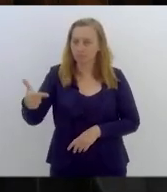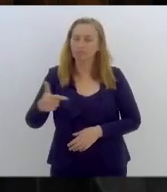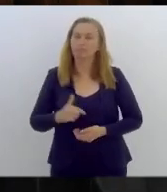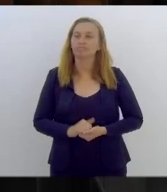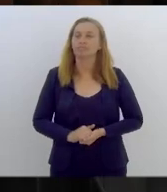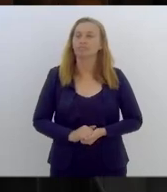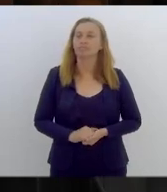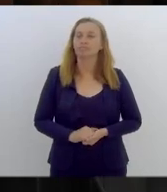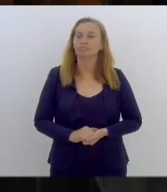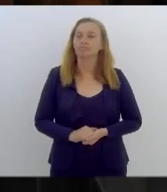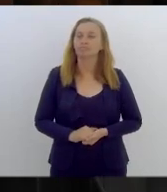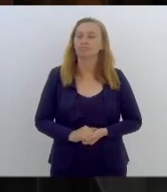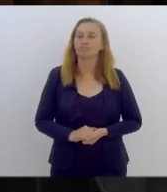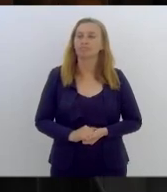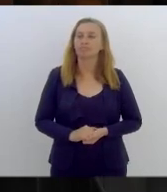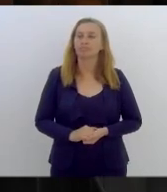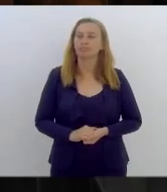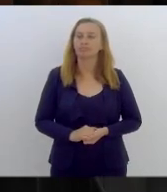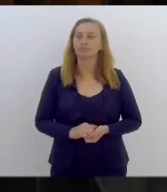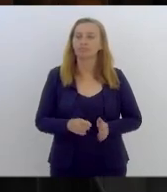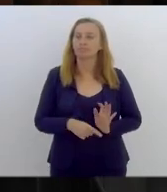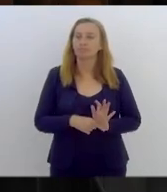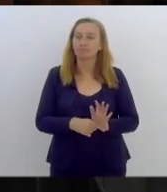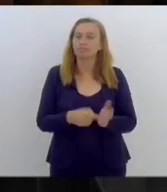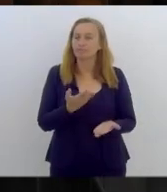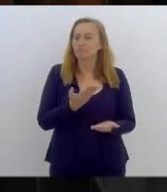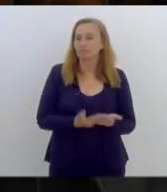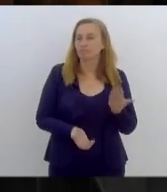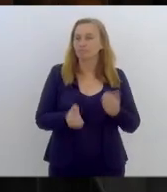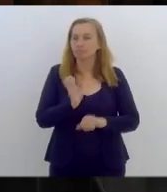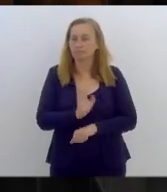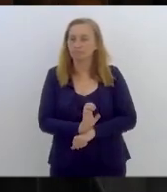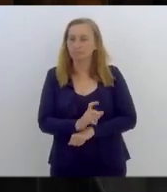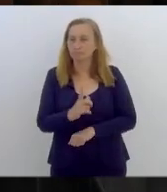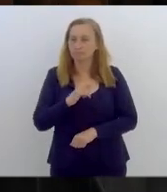para compensar as perdas do Estado